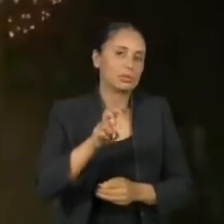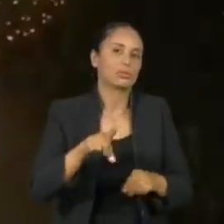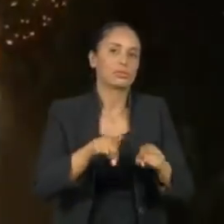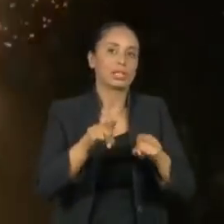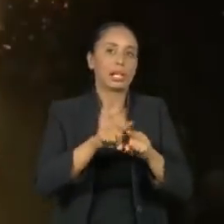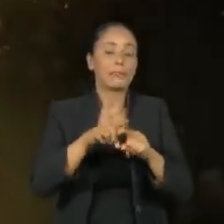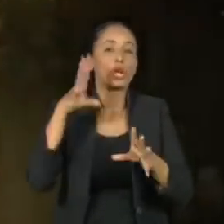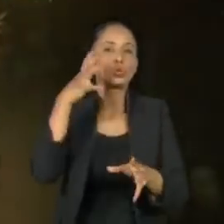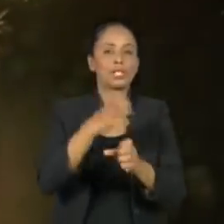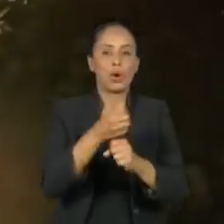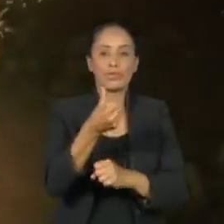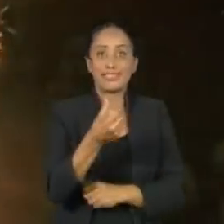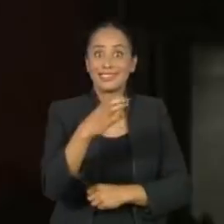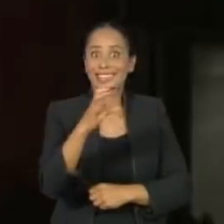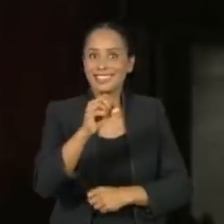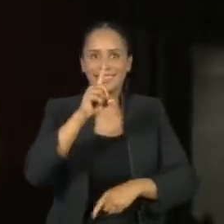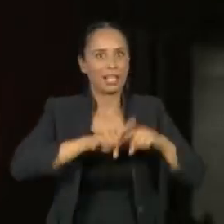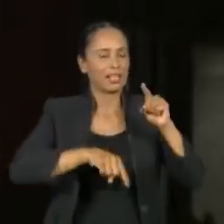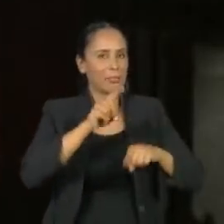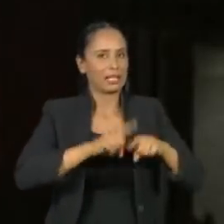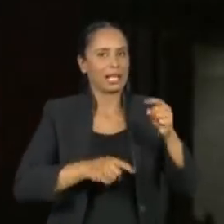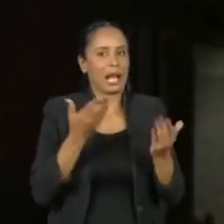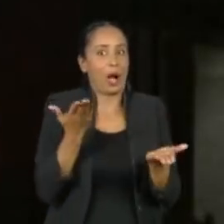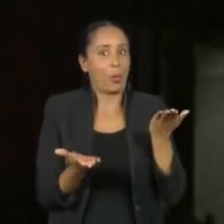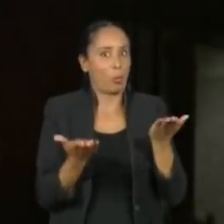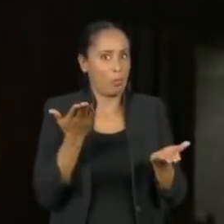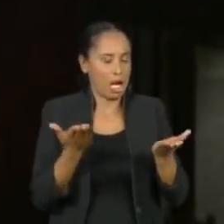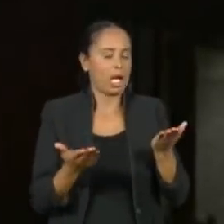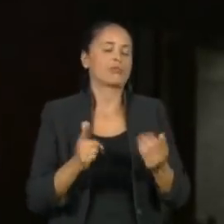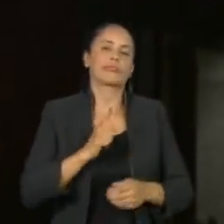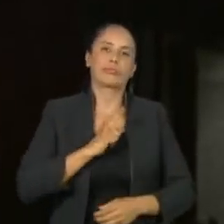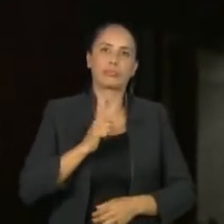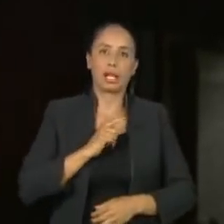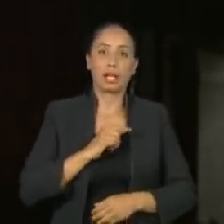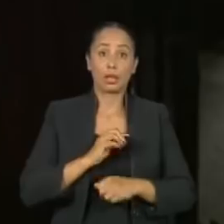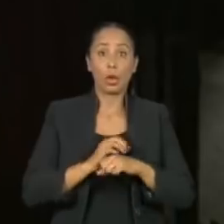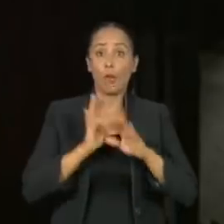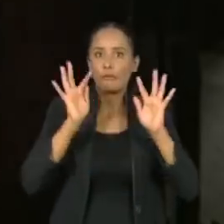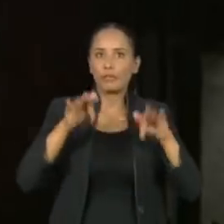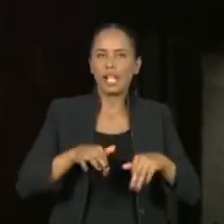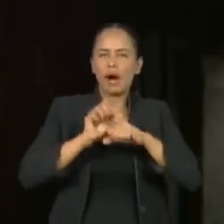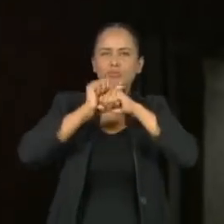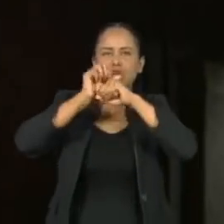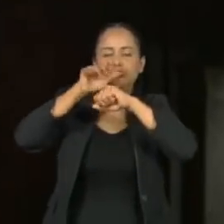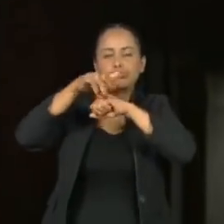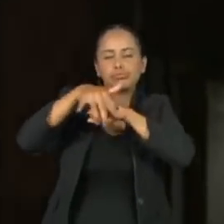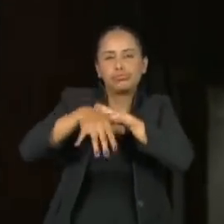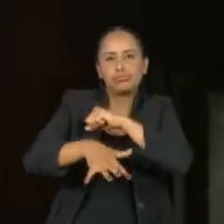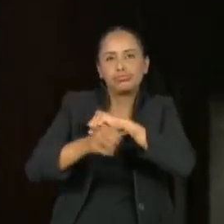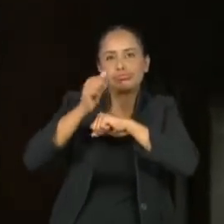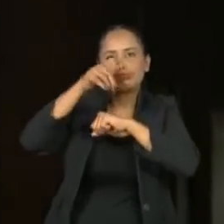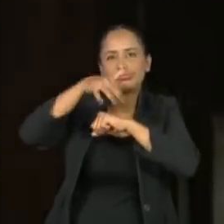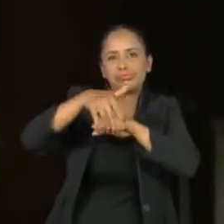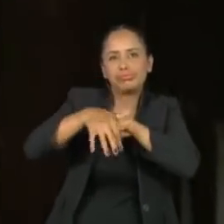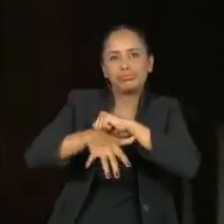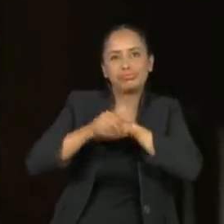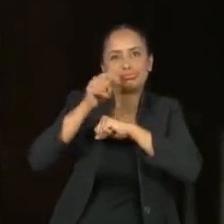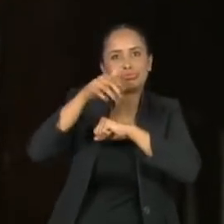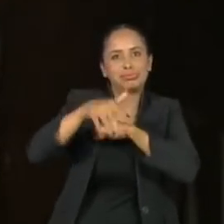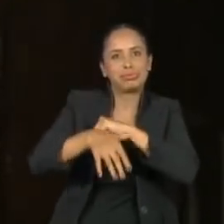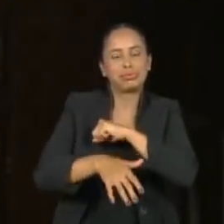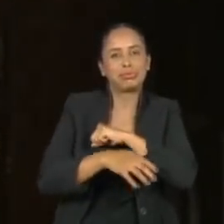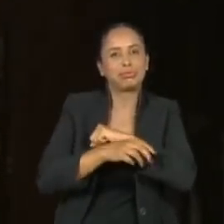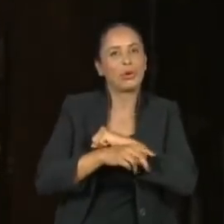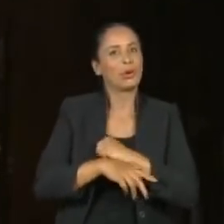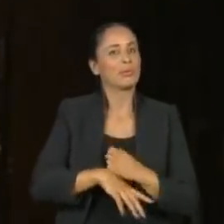60 toneladas de equipamentos. No final, a cascata que cai da ponte e que se tornou tradicional de uns anos para